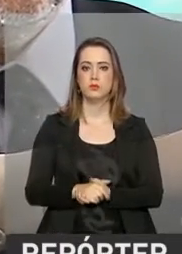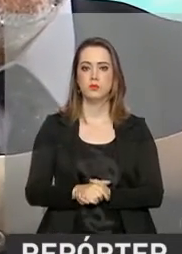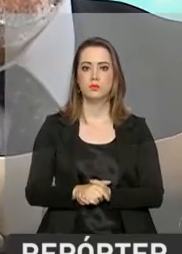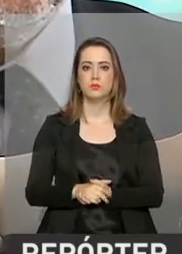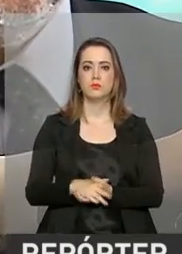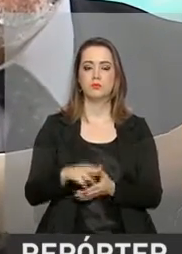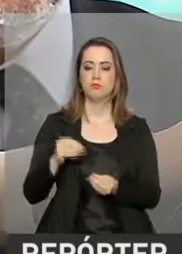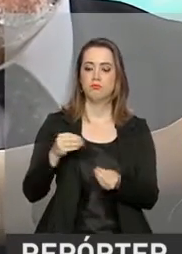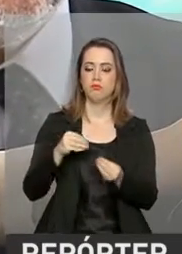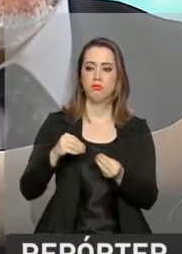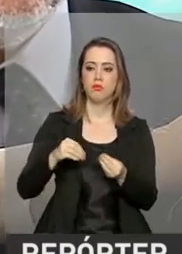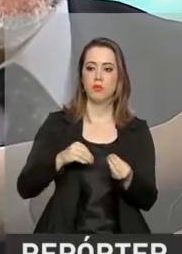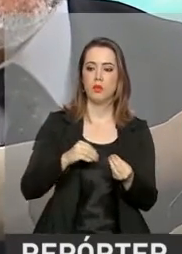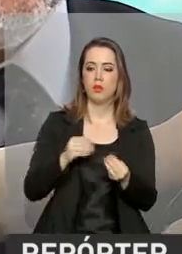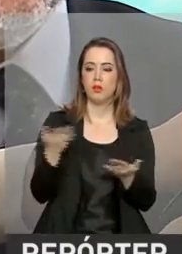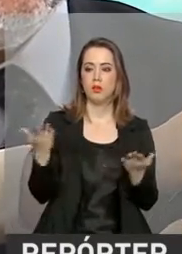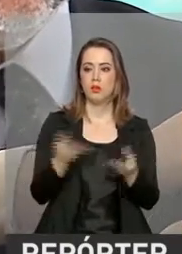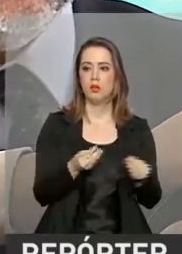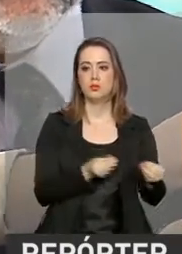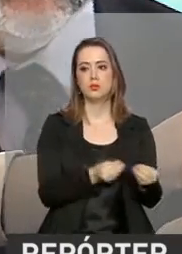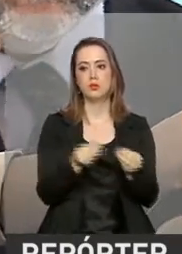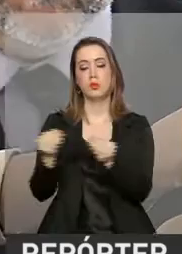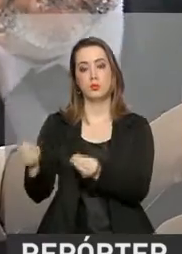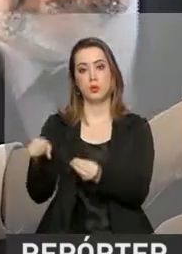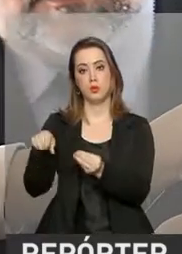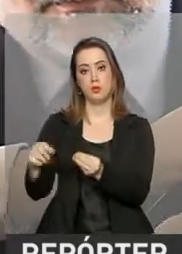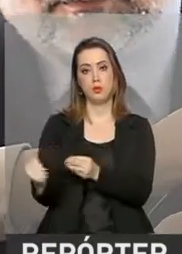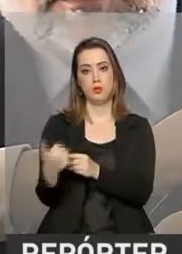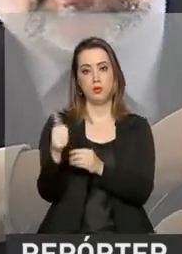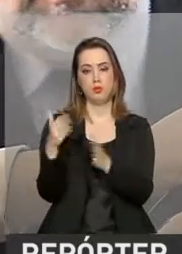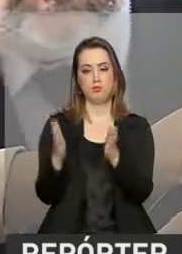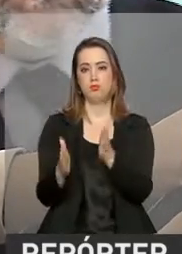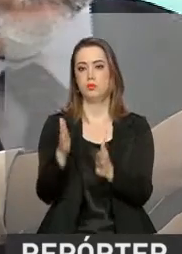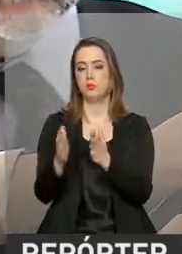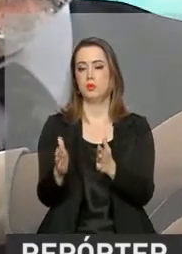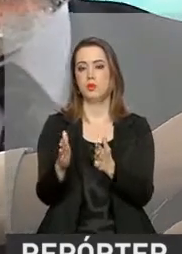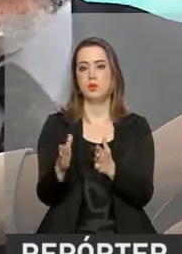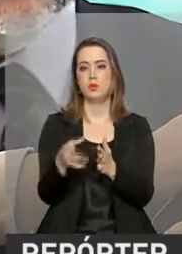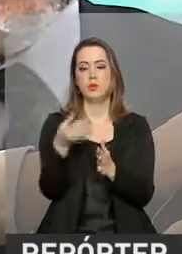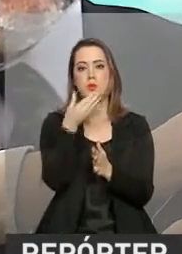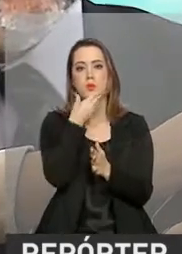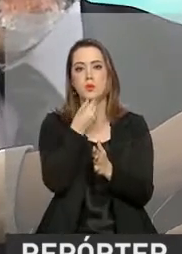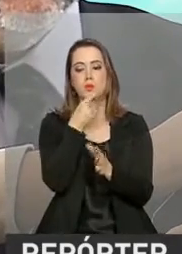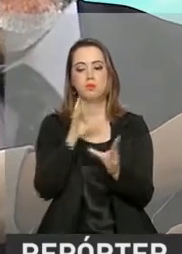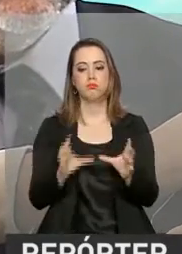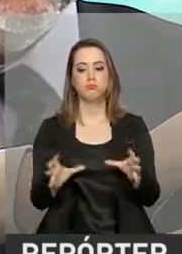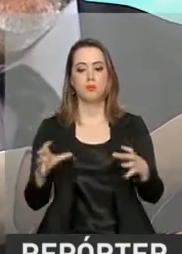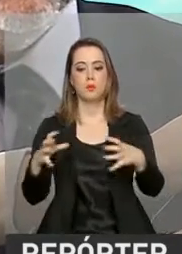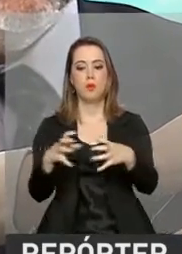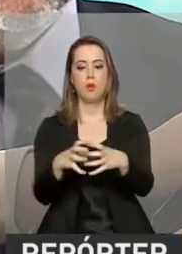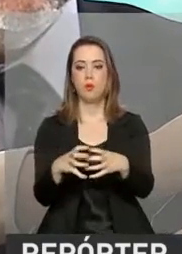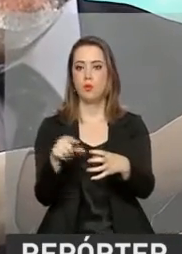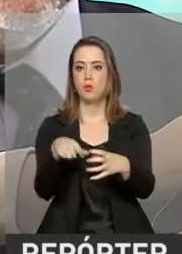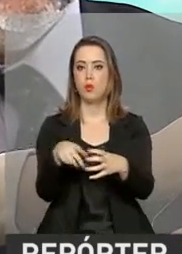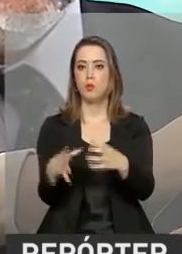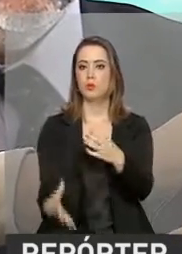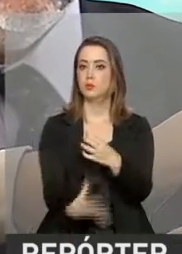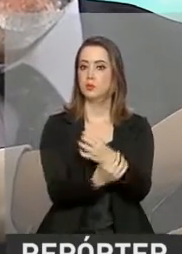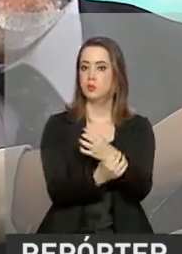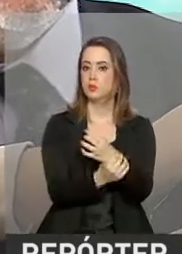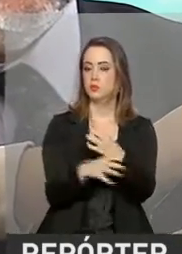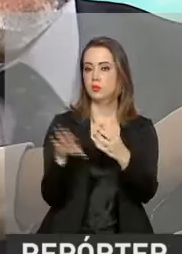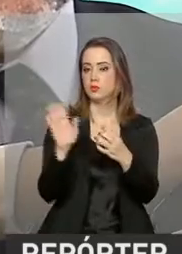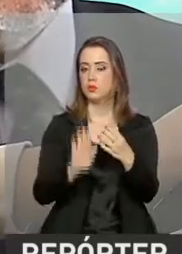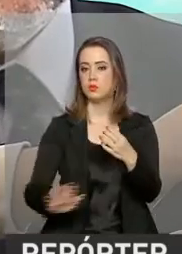deslocado numa primeira etapa um contingente da força nacional para auxiliar